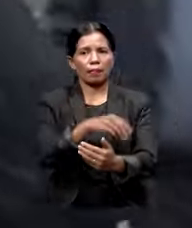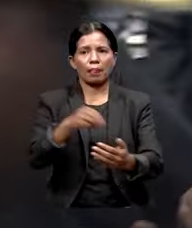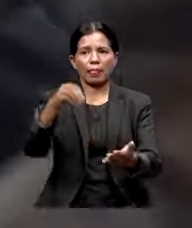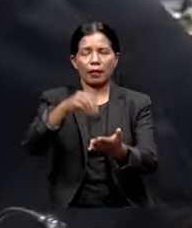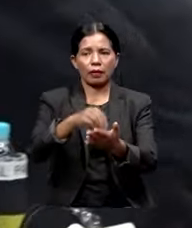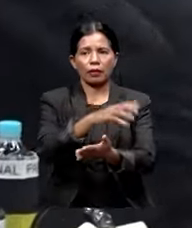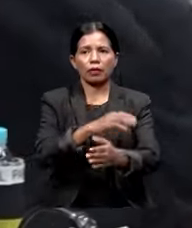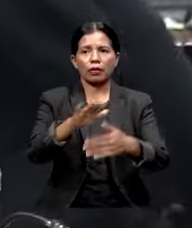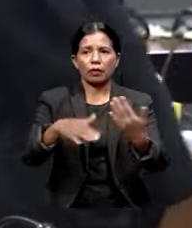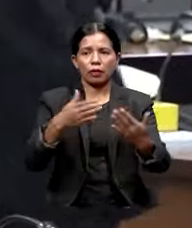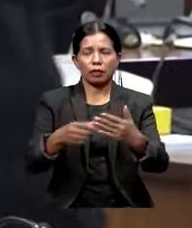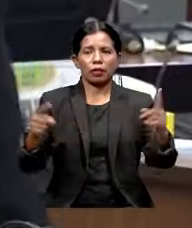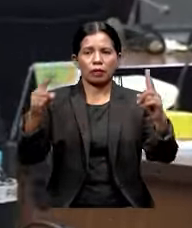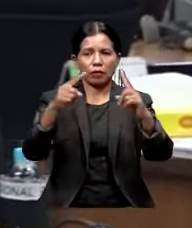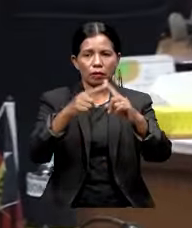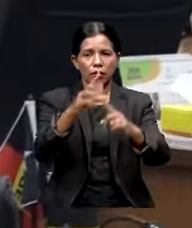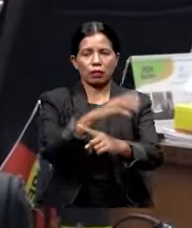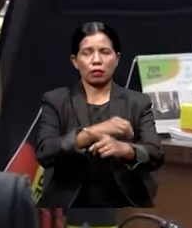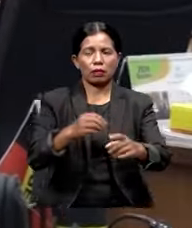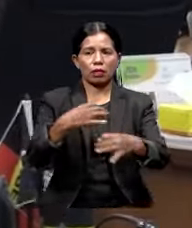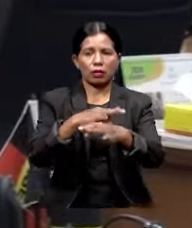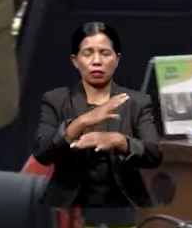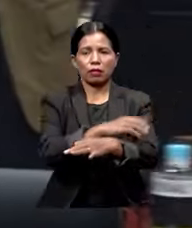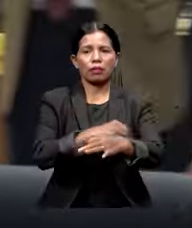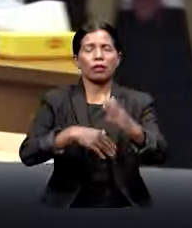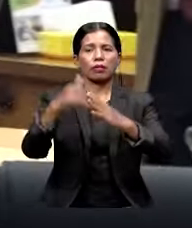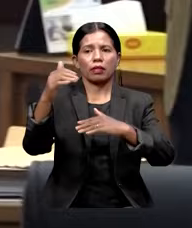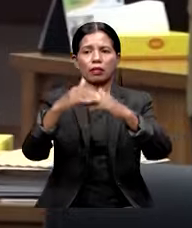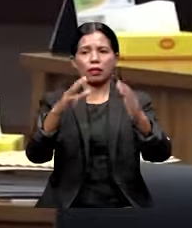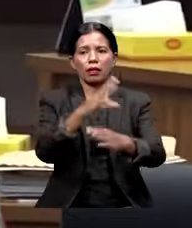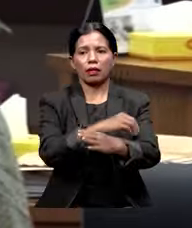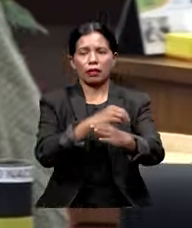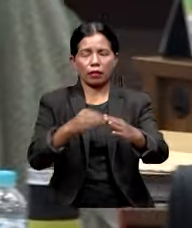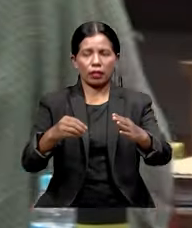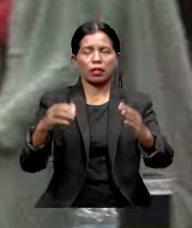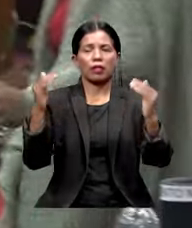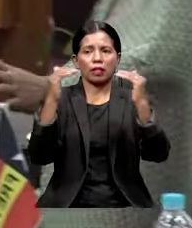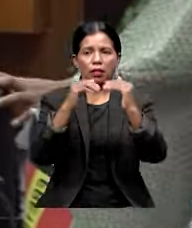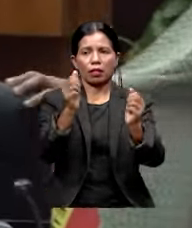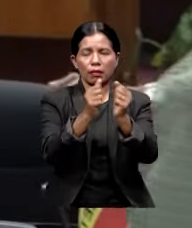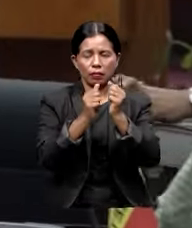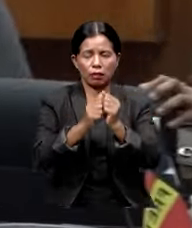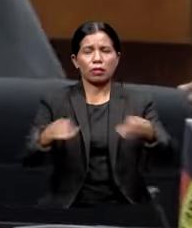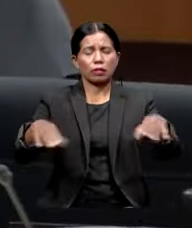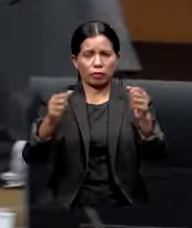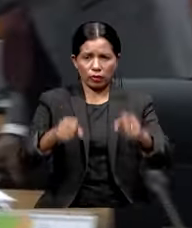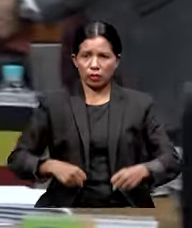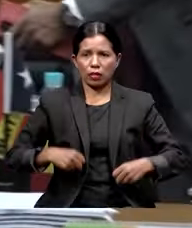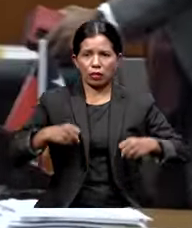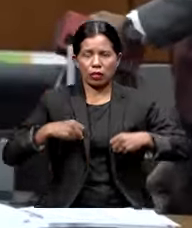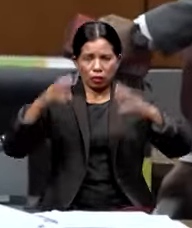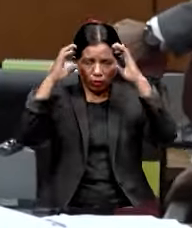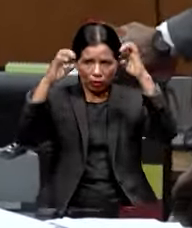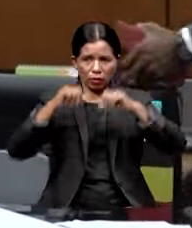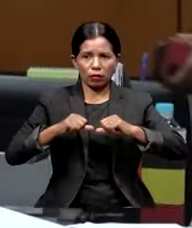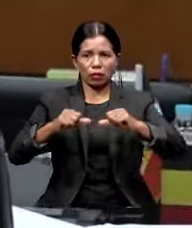de recursos sira ba construção no manutenção infraestrutura, expansão rede eletricidade, ramete sistema saúde, no educação no